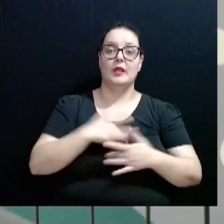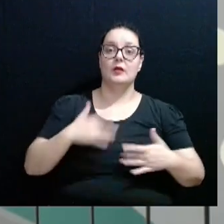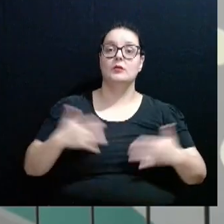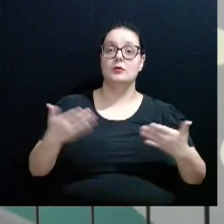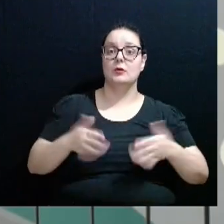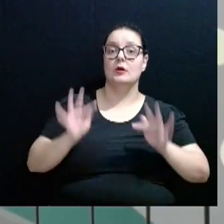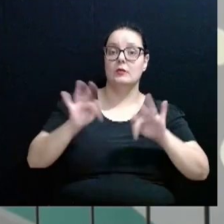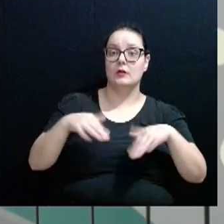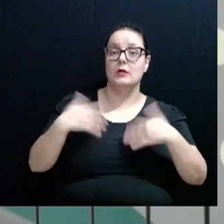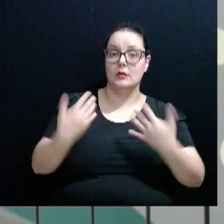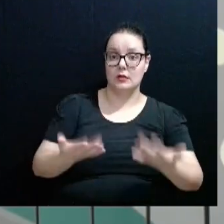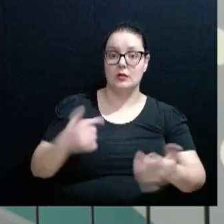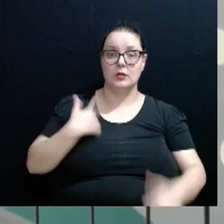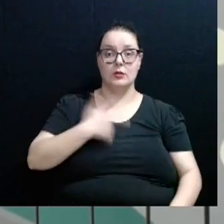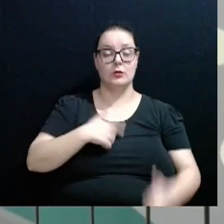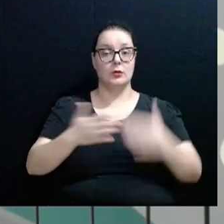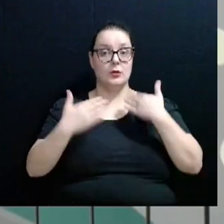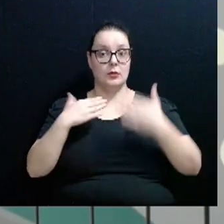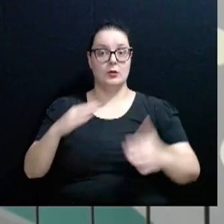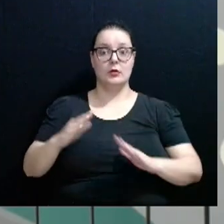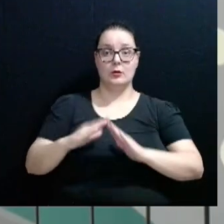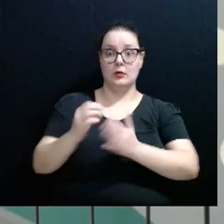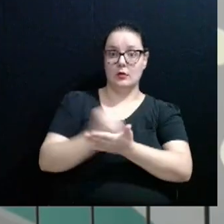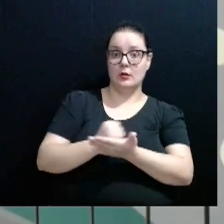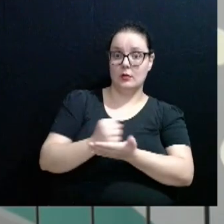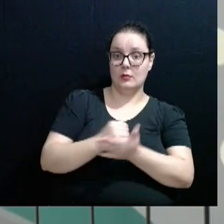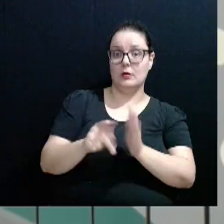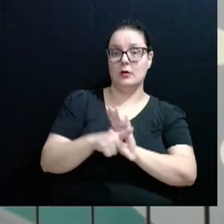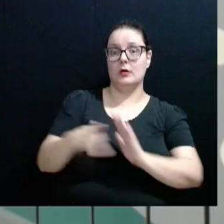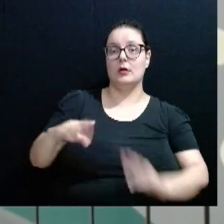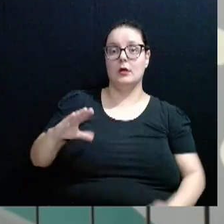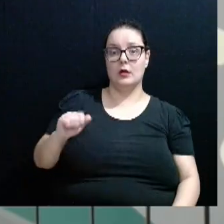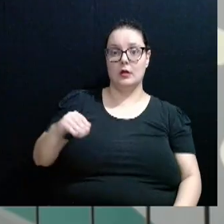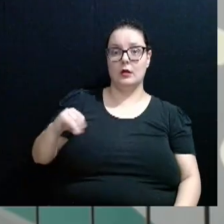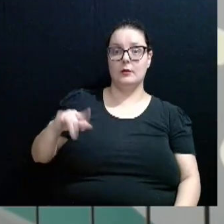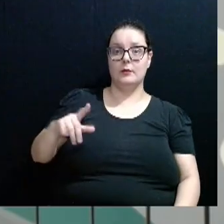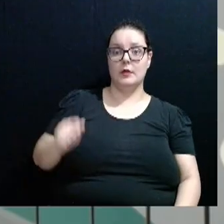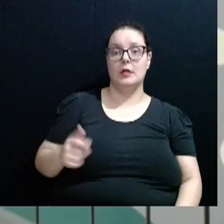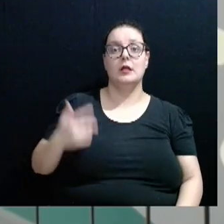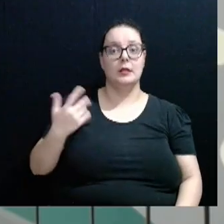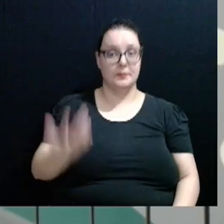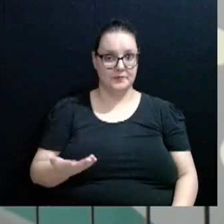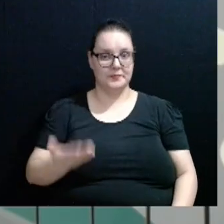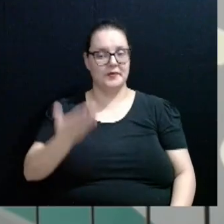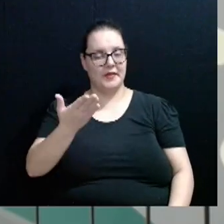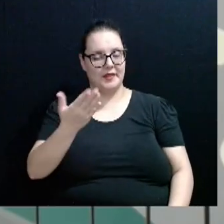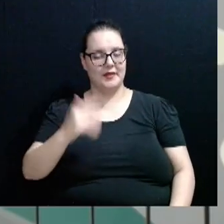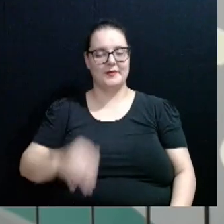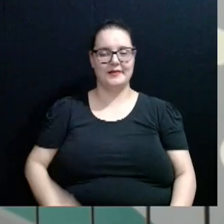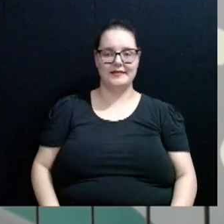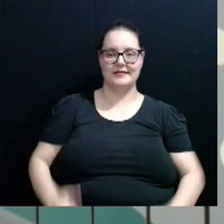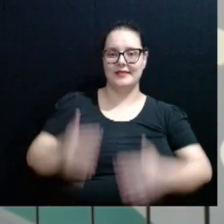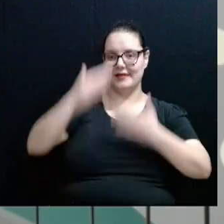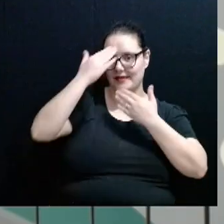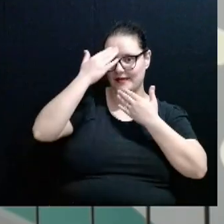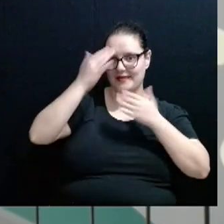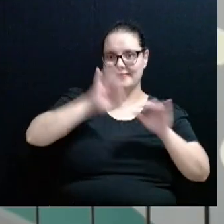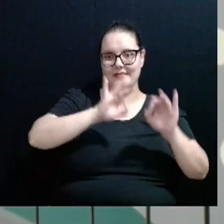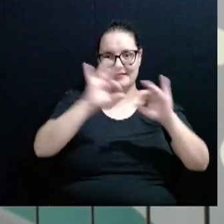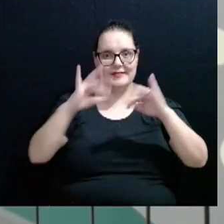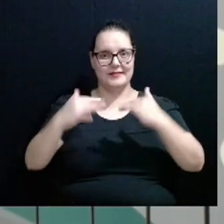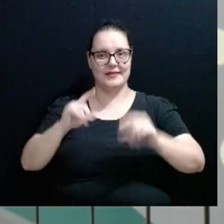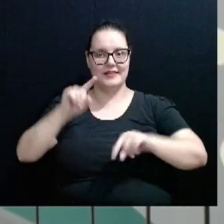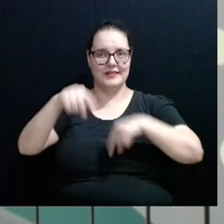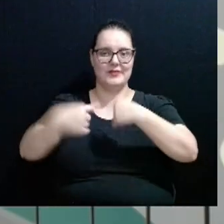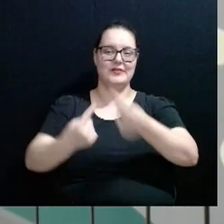gente conversou com a farmacêutica Camila Albuquerque Matos. Para você, obrigada pela companhia e até a próxima